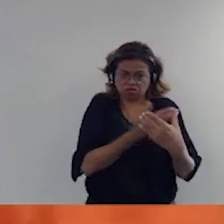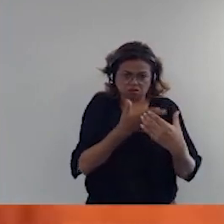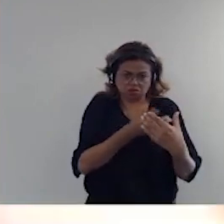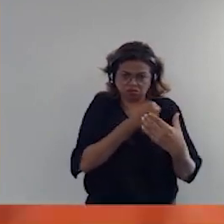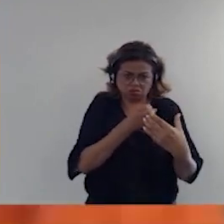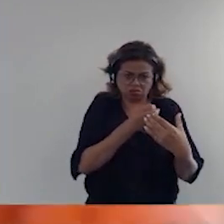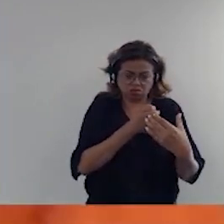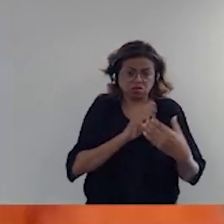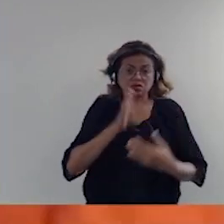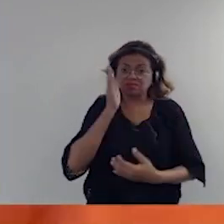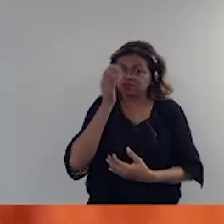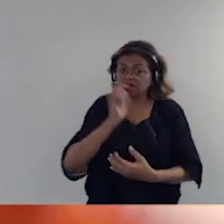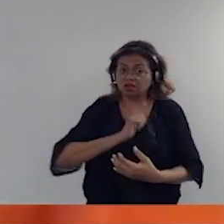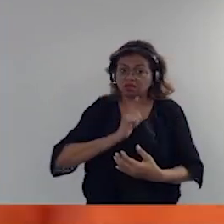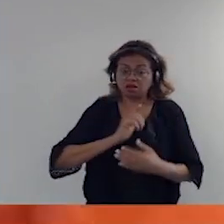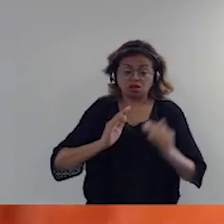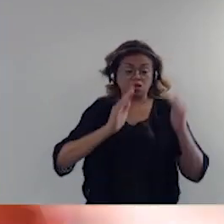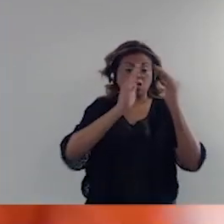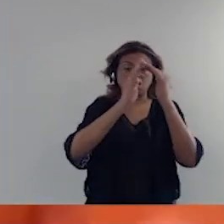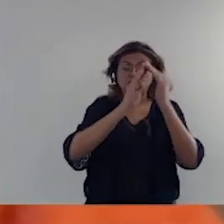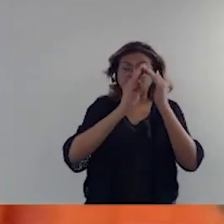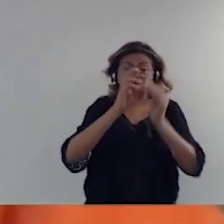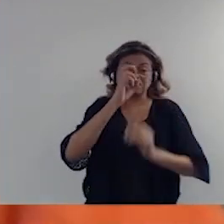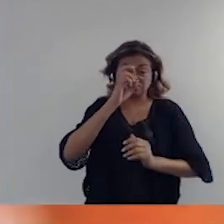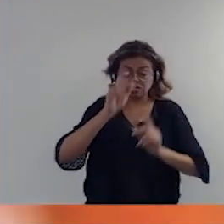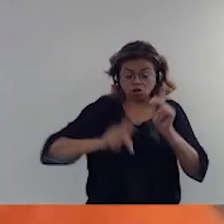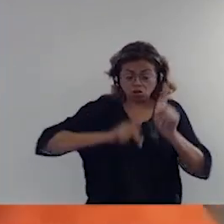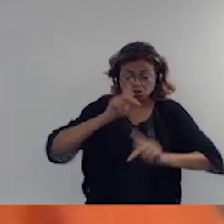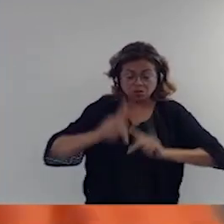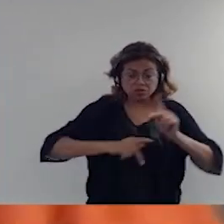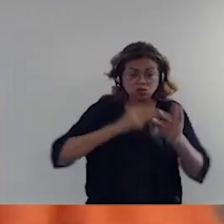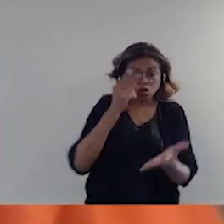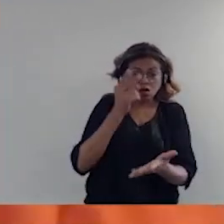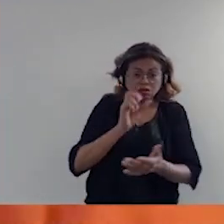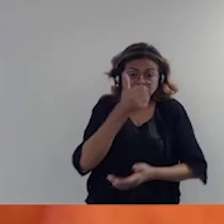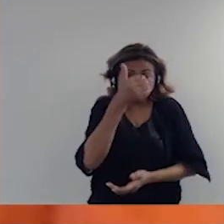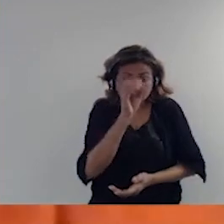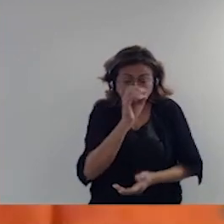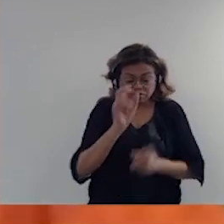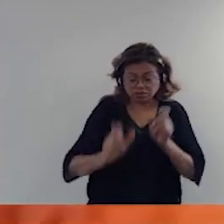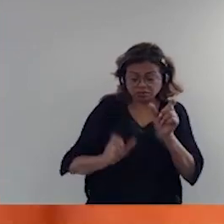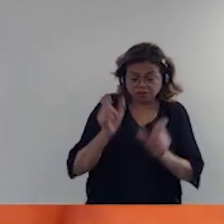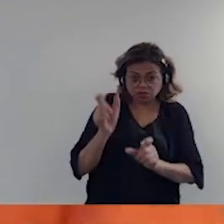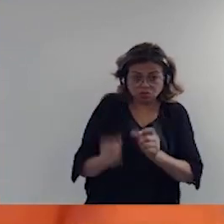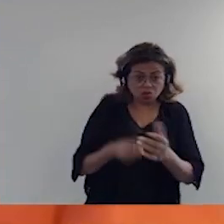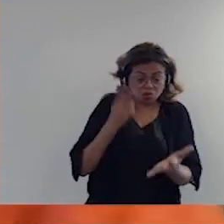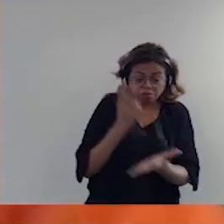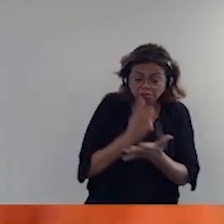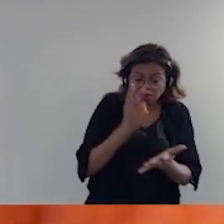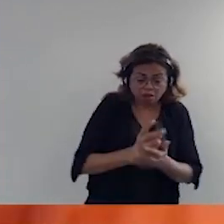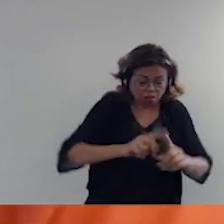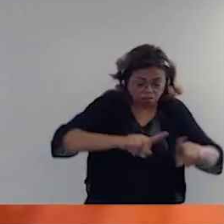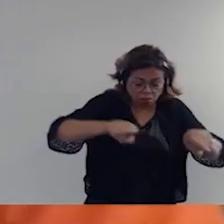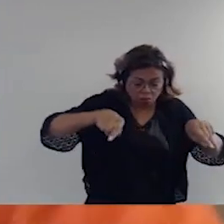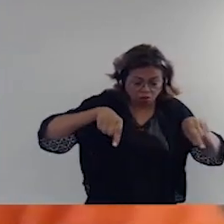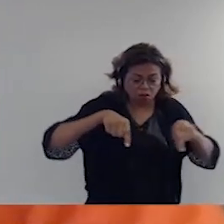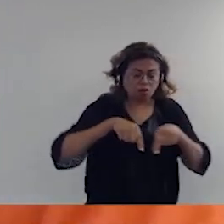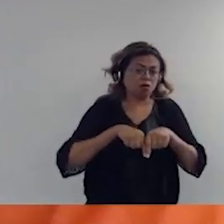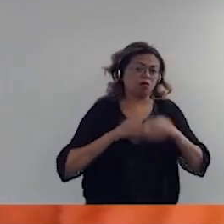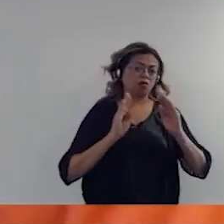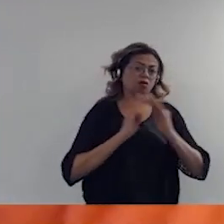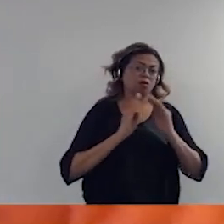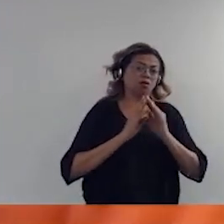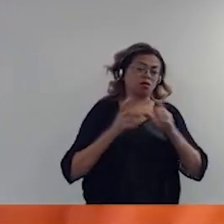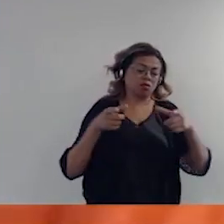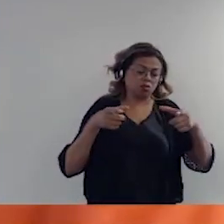que dormem 5 pessoas, 10 pessoas, sei lá quantas pessoas no mesmo cômodo. Como isolar? Como obedecer às